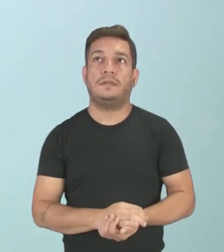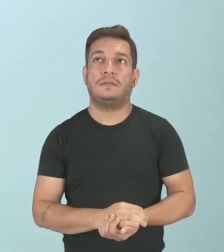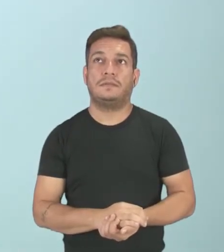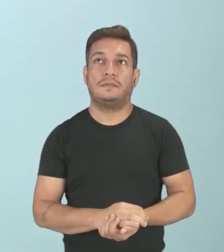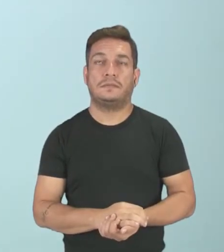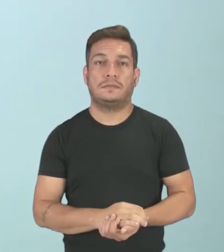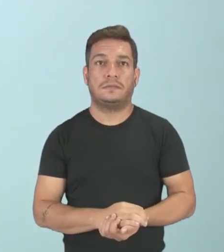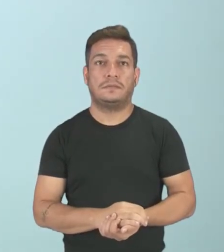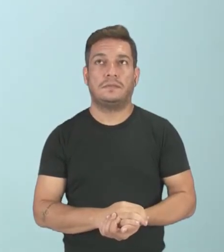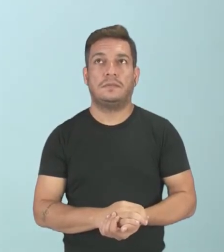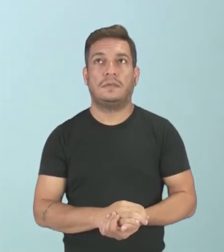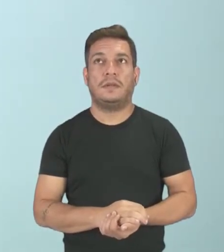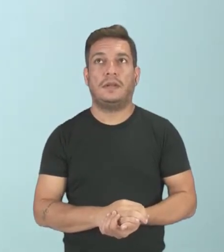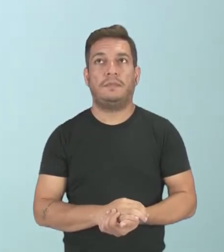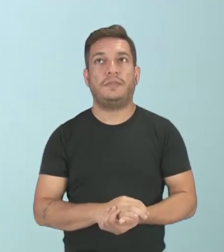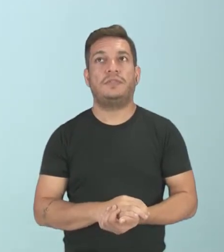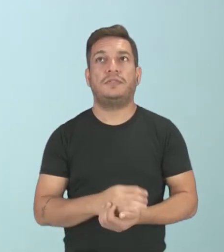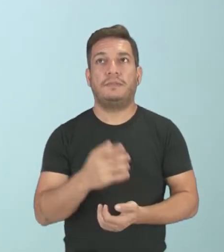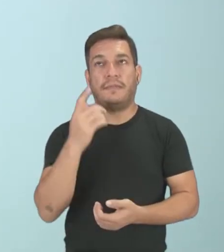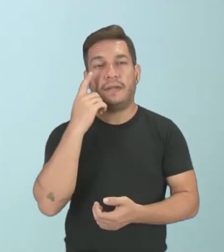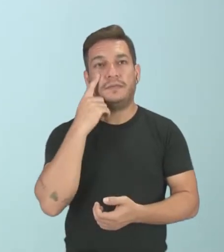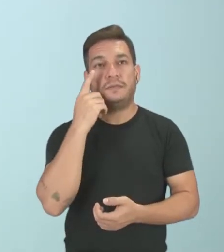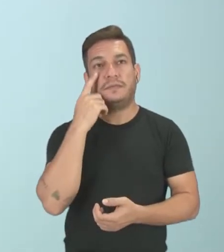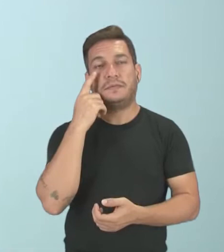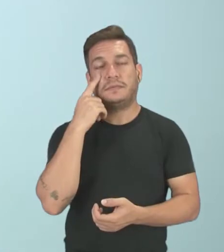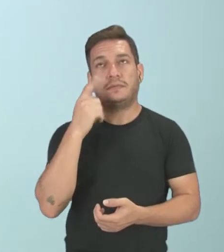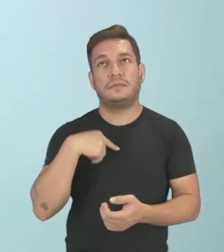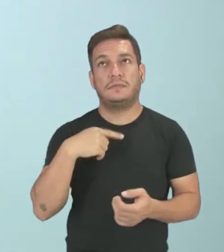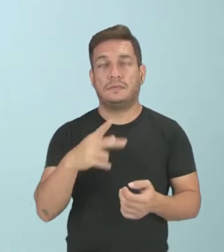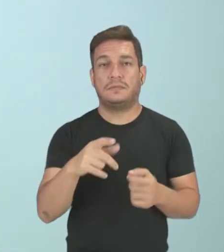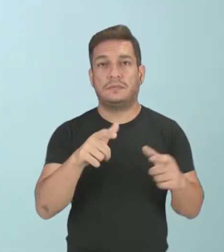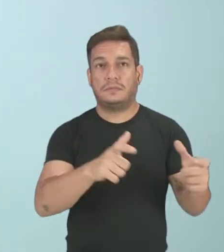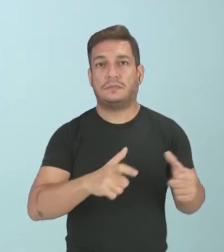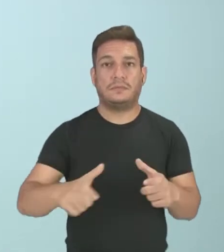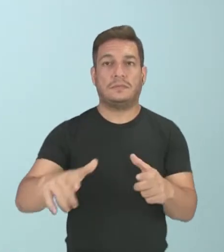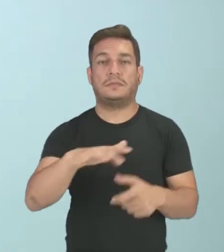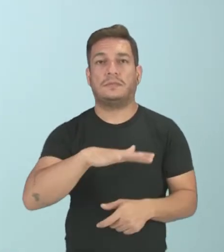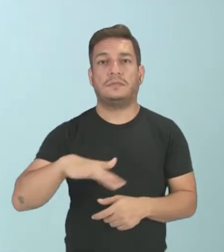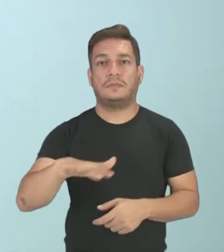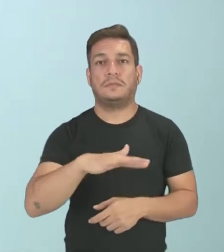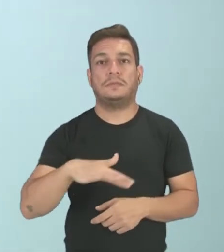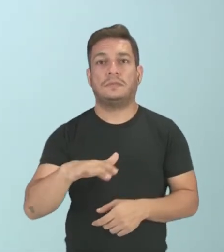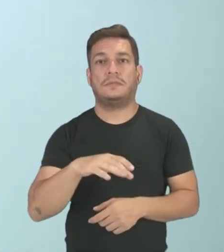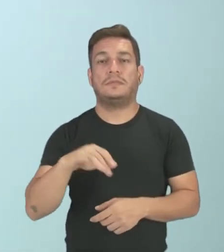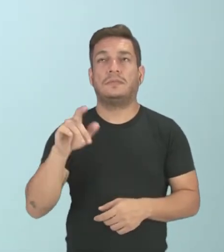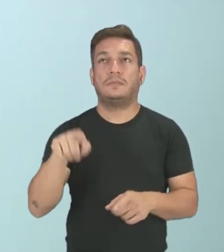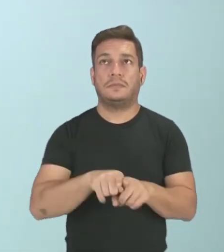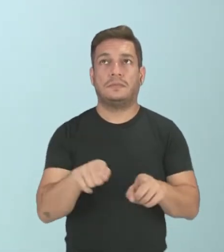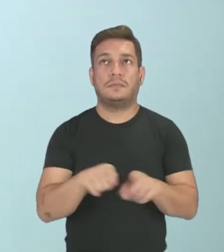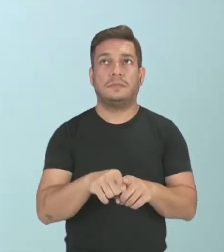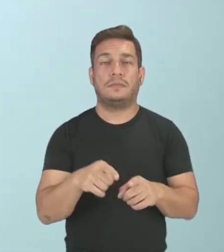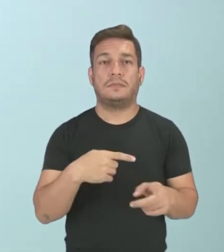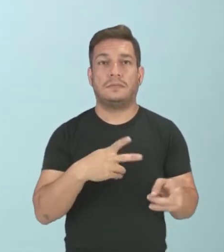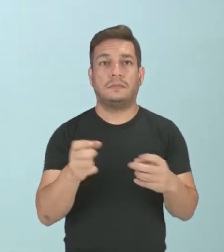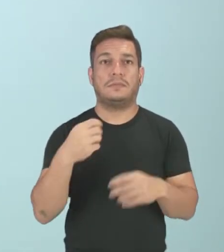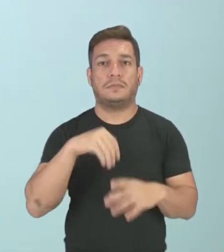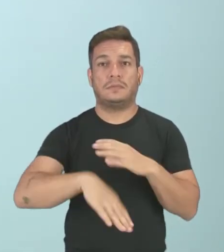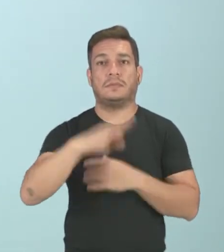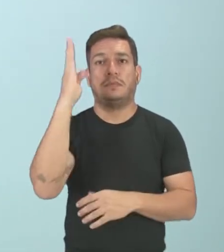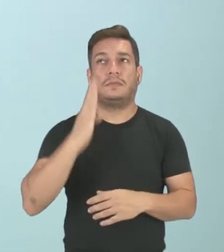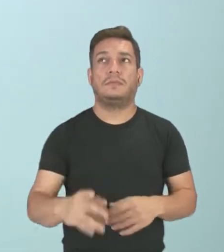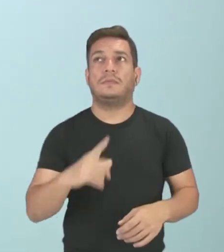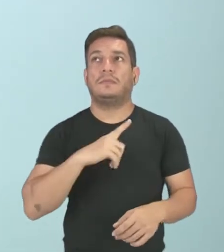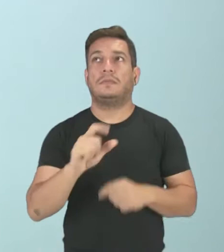Quando os portugueses começaram a descobrir áreas mineradoras e aí perceberam que dentro do